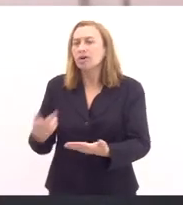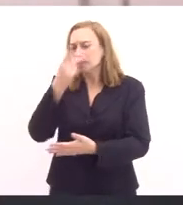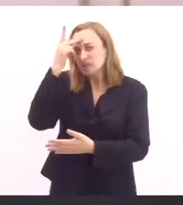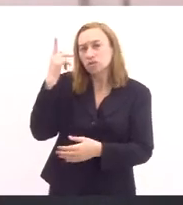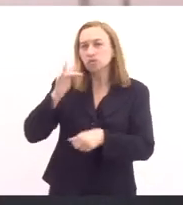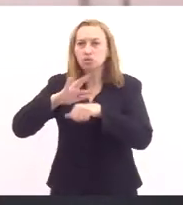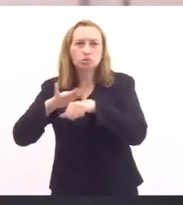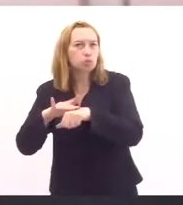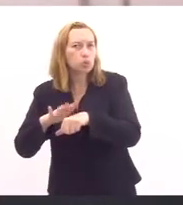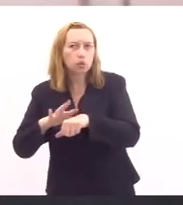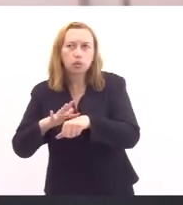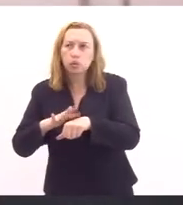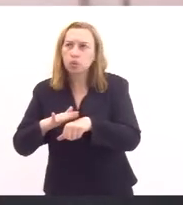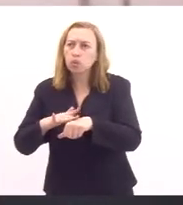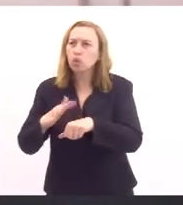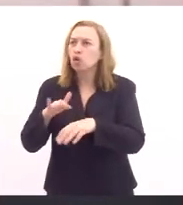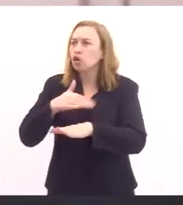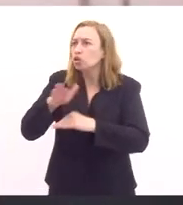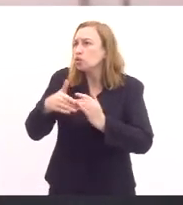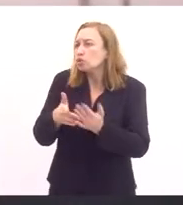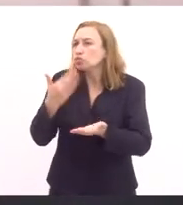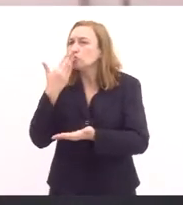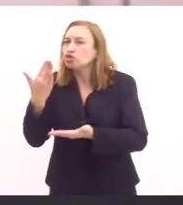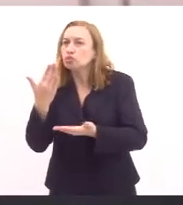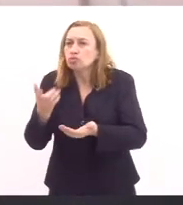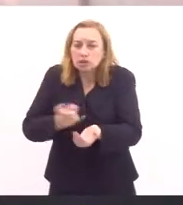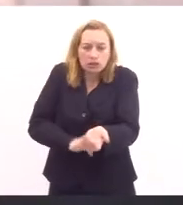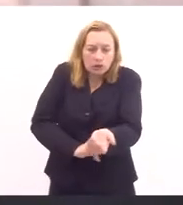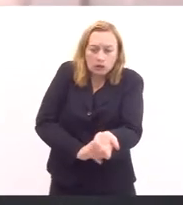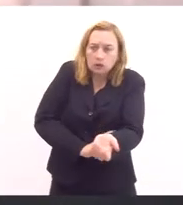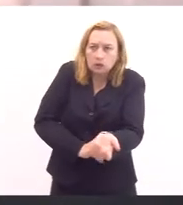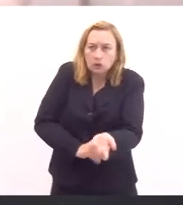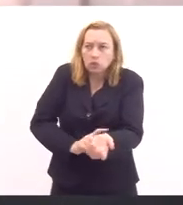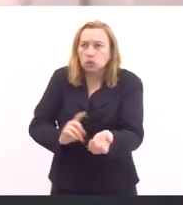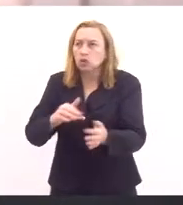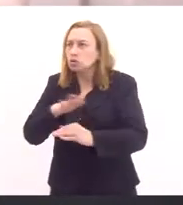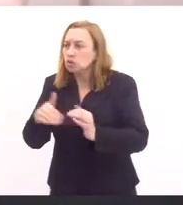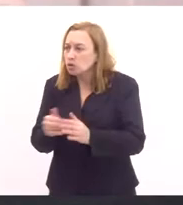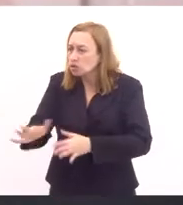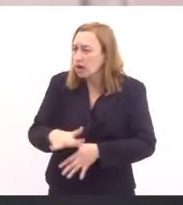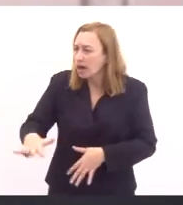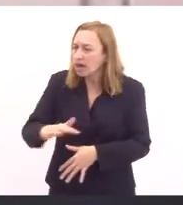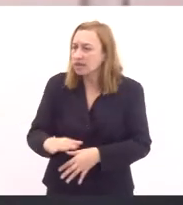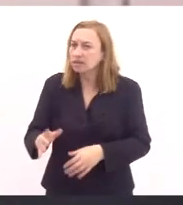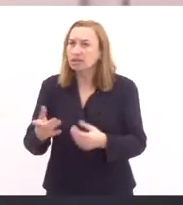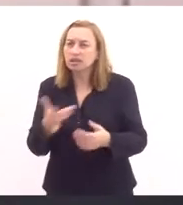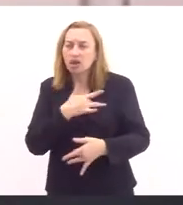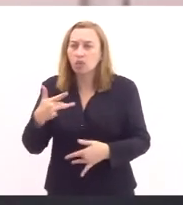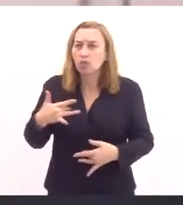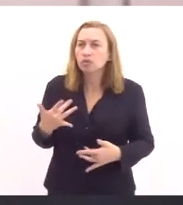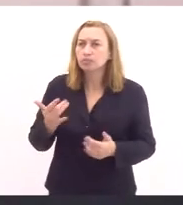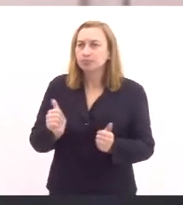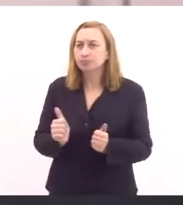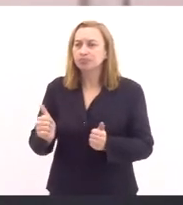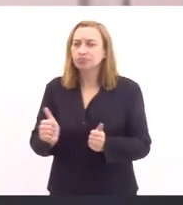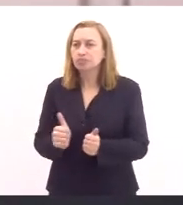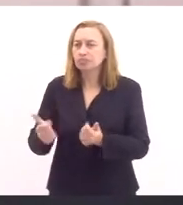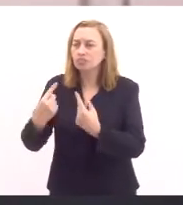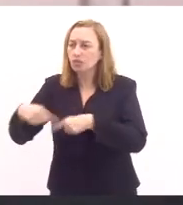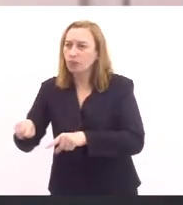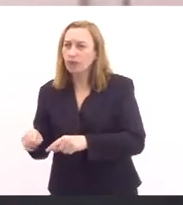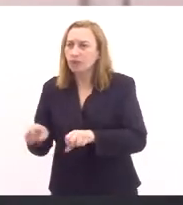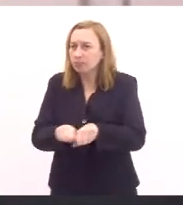adoeceram que ficar é todo tipo de estresse o o pessoal todo da Saúde linha de frente do combate à